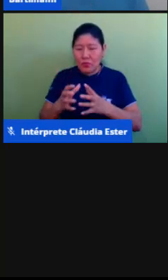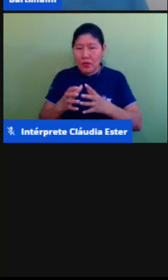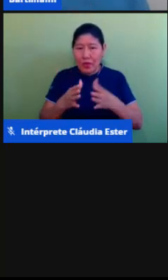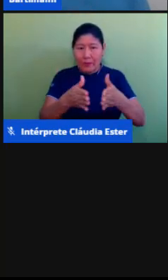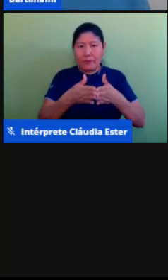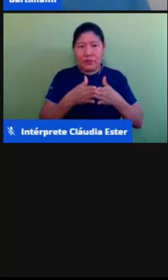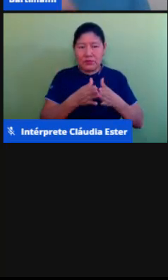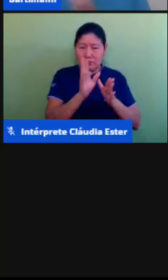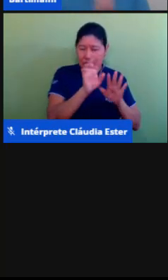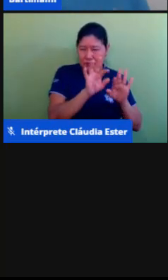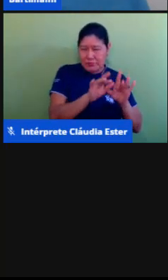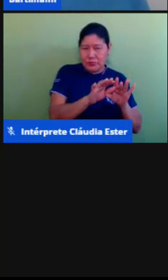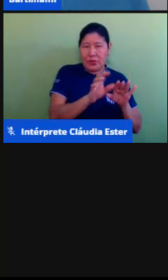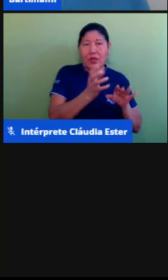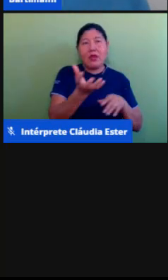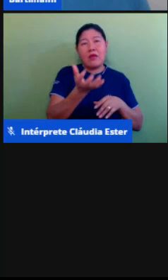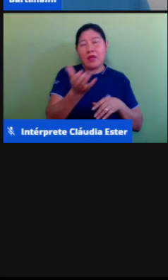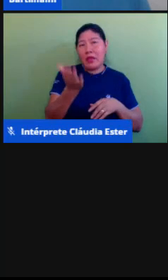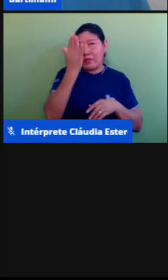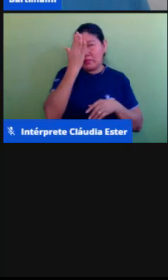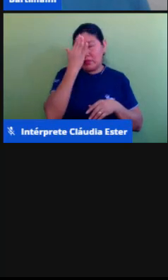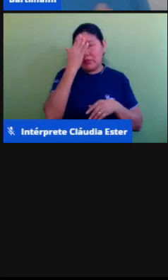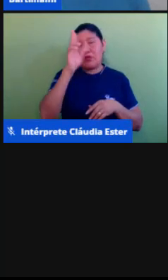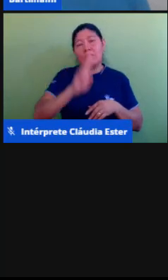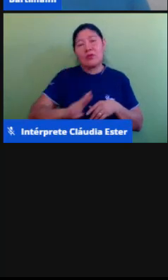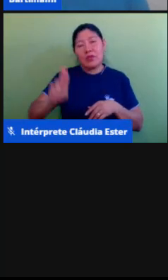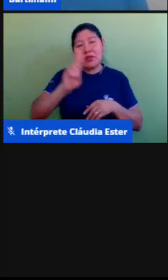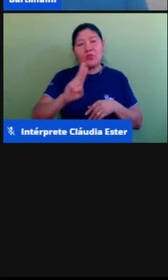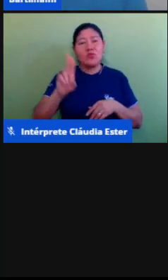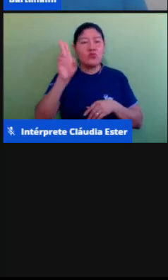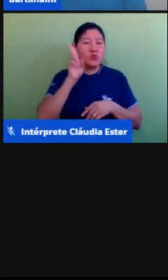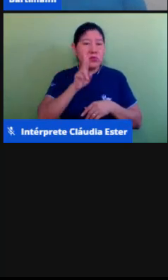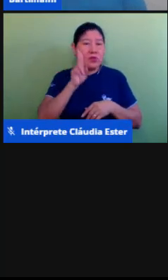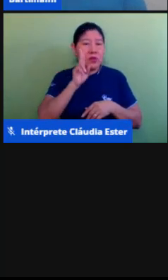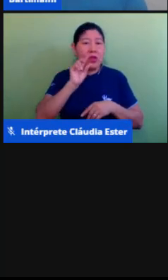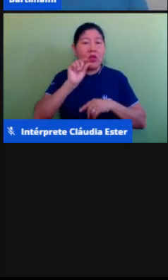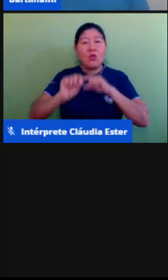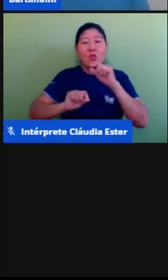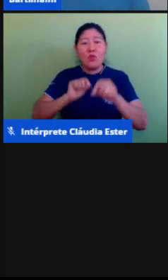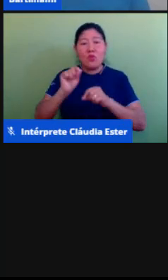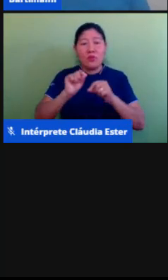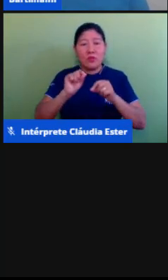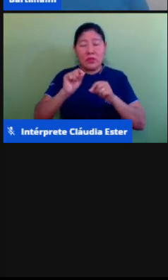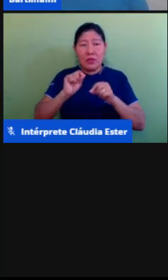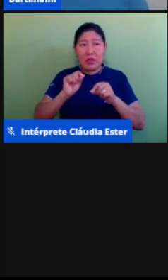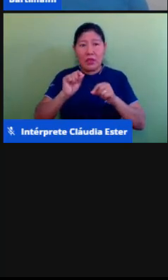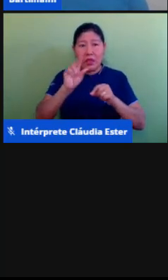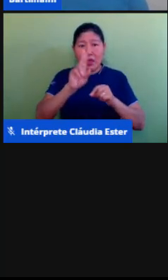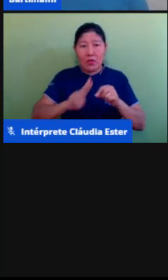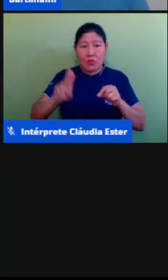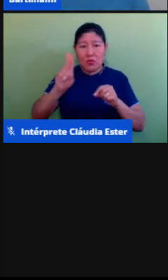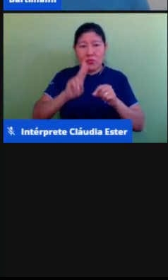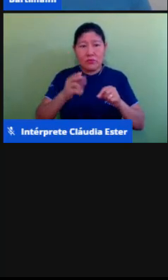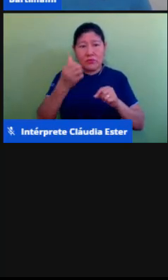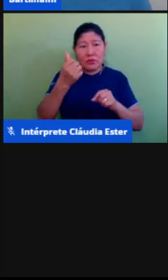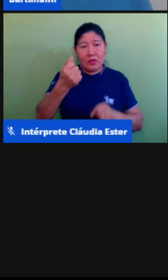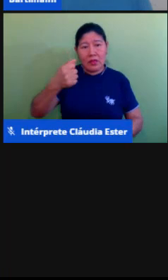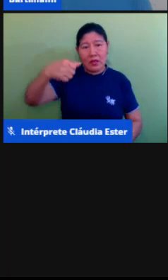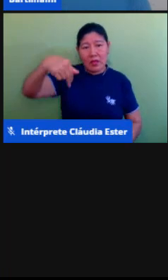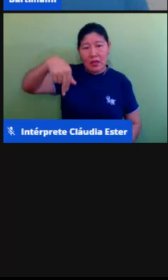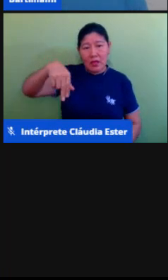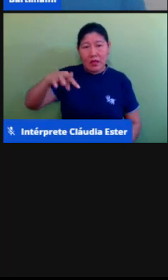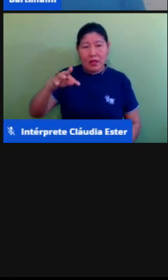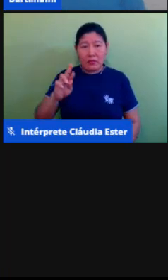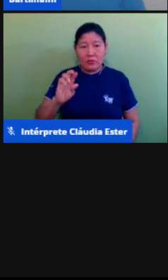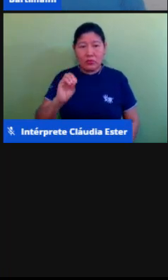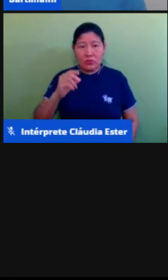eu quero saber o que é uso natural e o que é caracterizado como área de uso antrópico. Então, o espaço